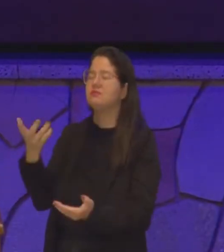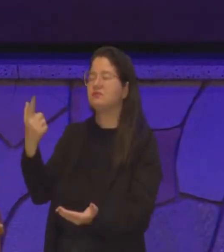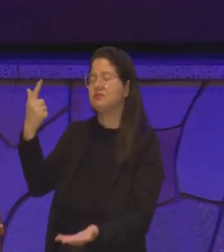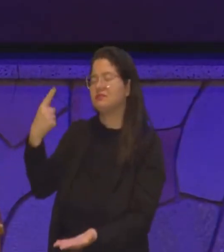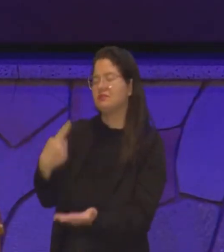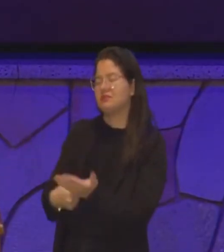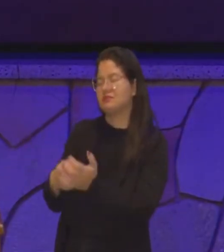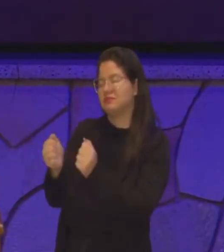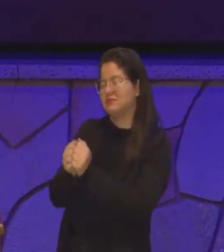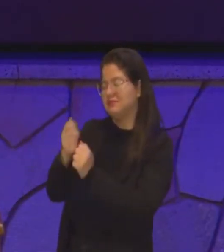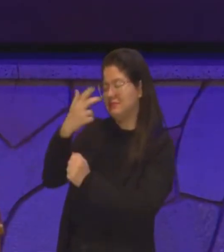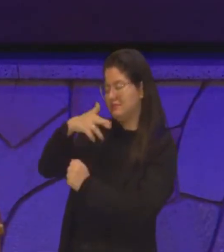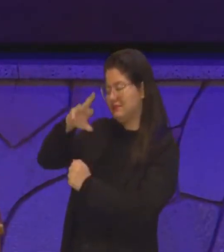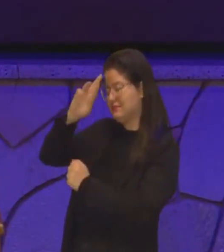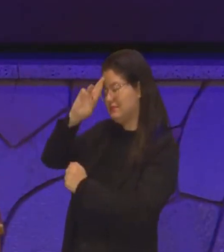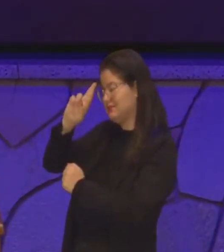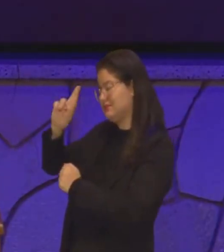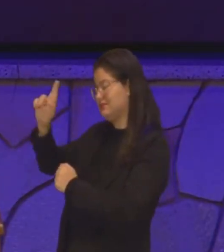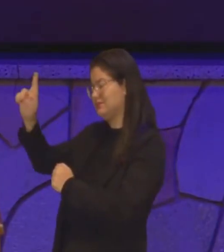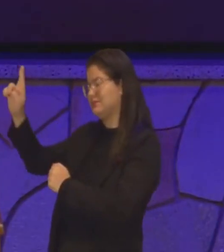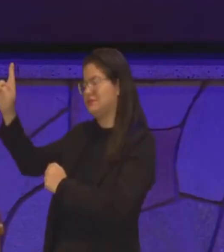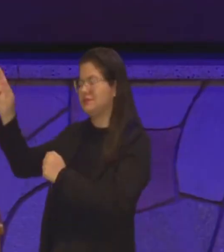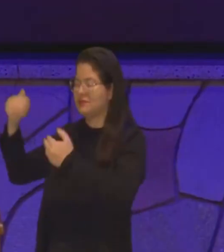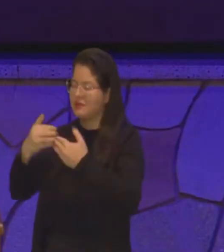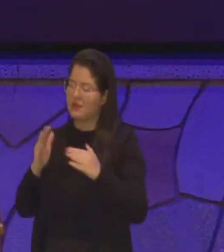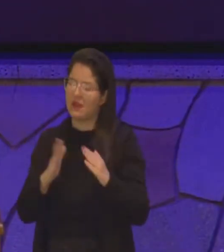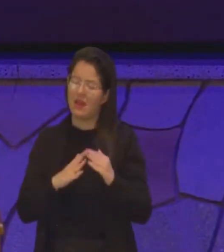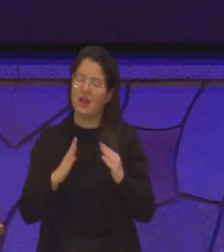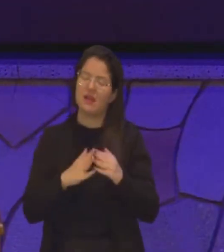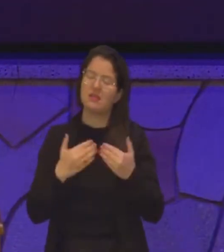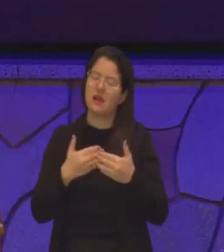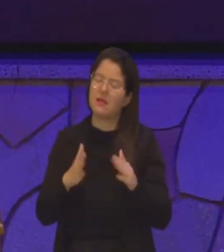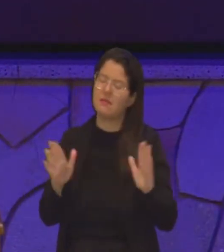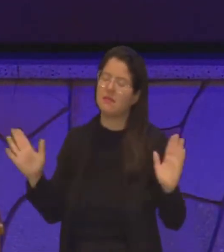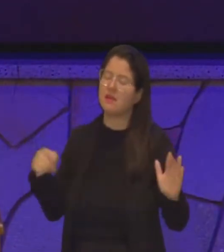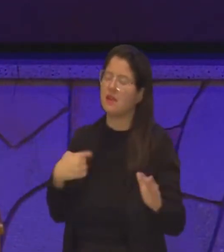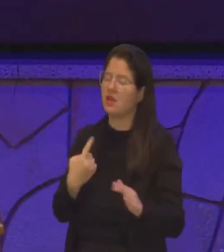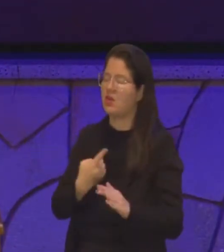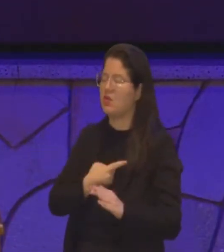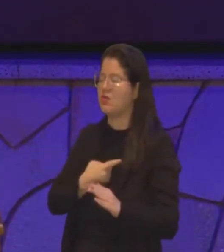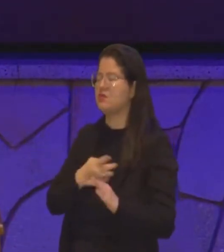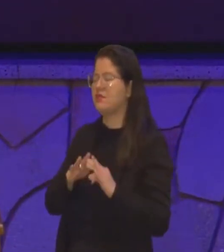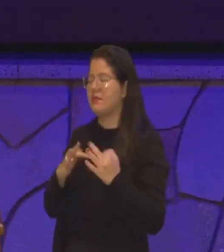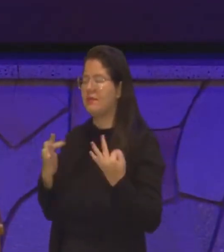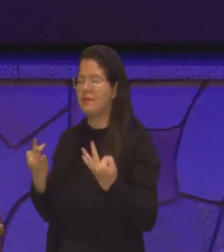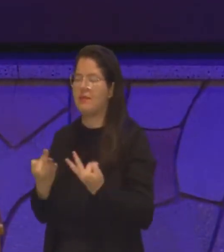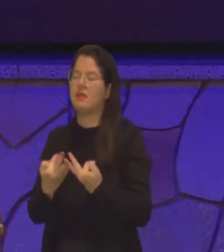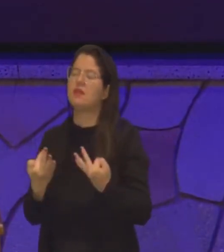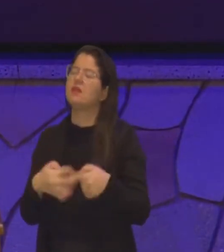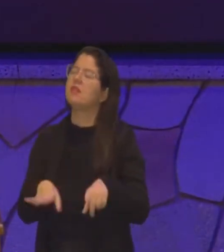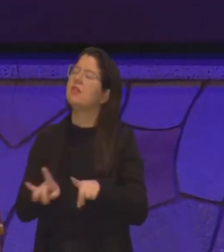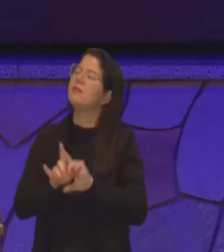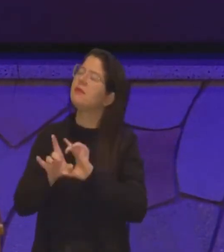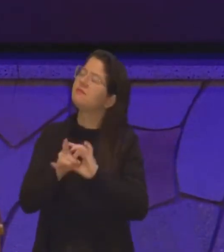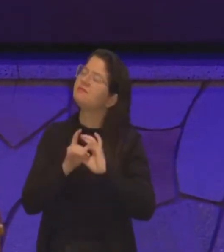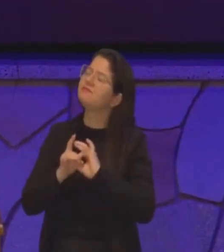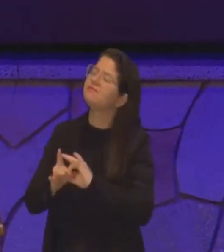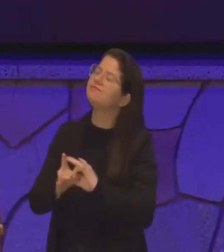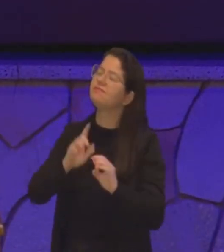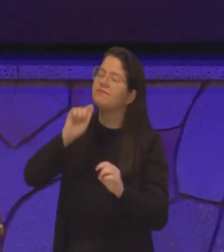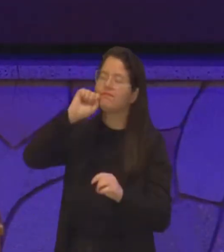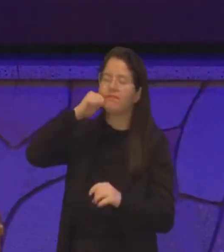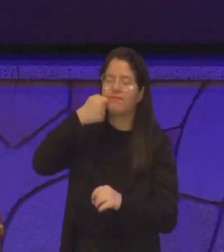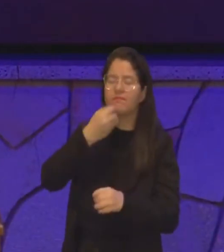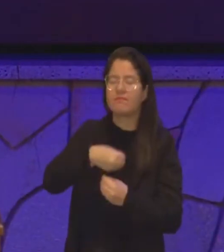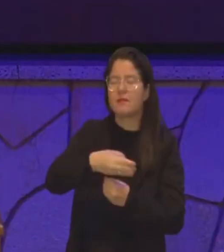compromisso com o Senhor, de abrir o nosso lar, a nossa casa, de caminharmos em comunhão, no partir o